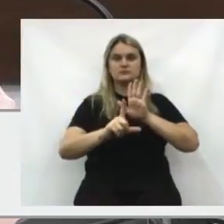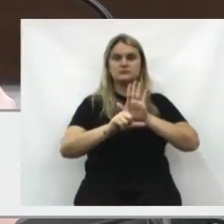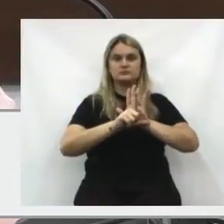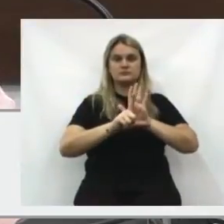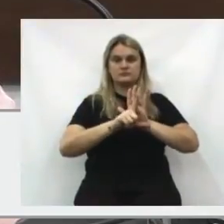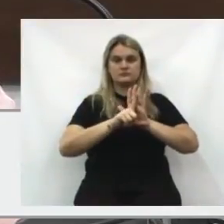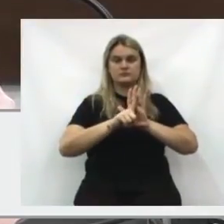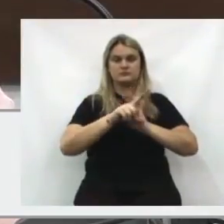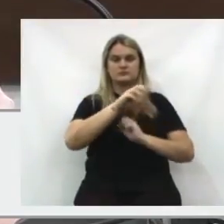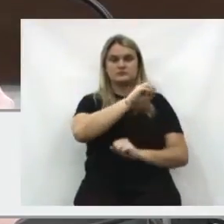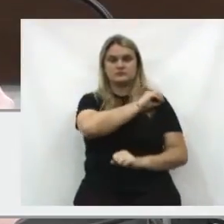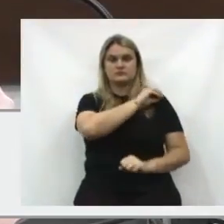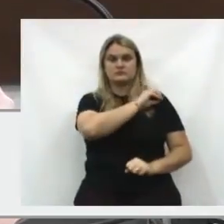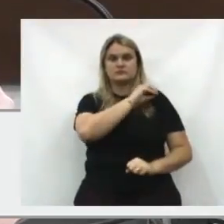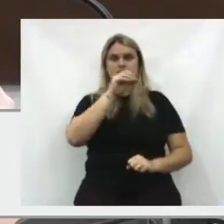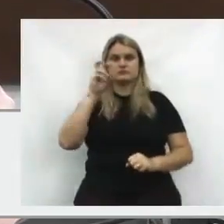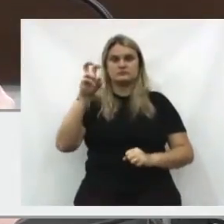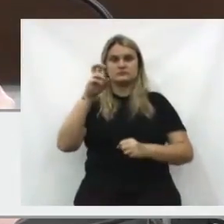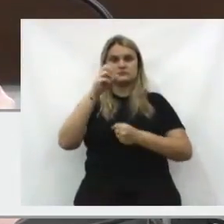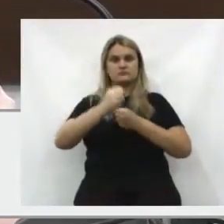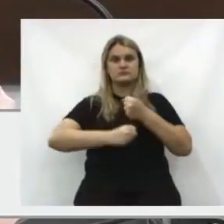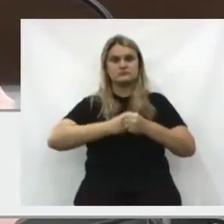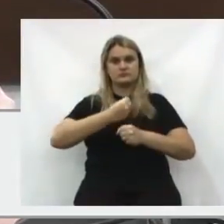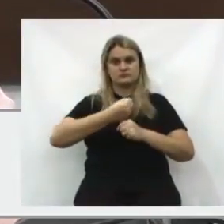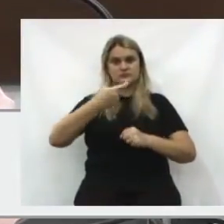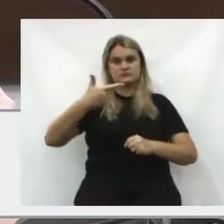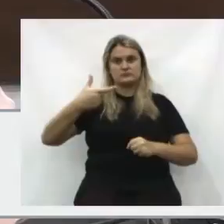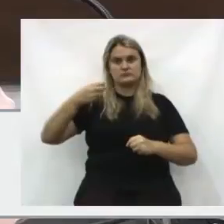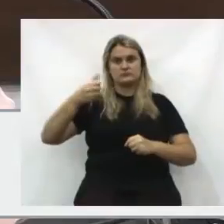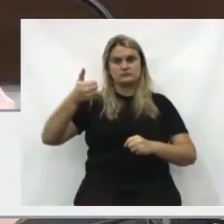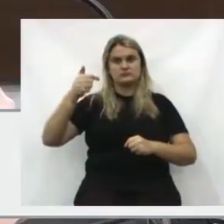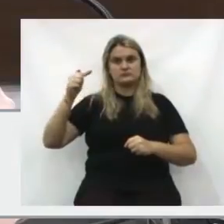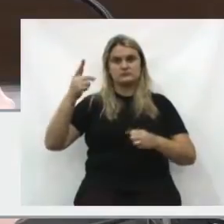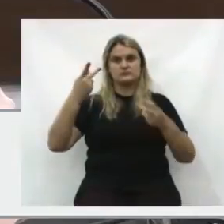382/2017, encaminhando o projeto de lei número